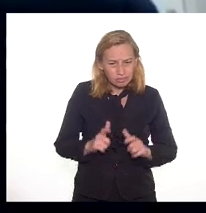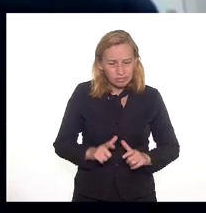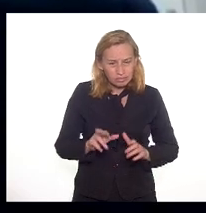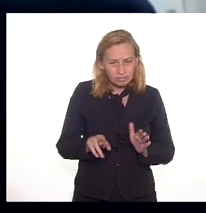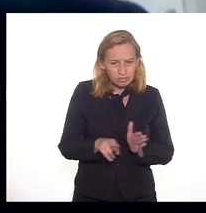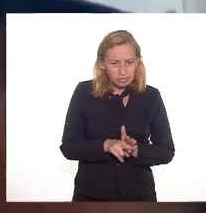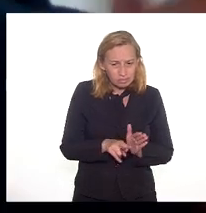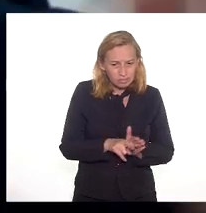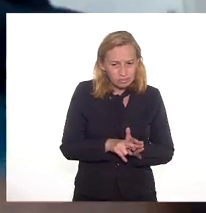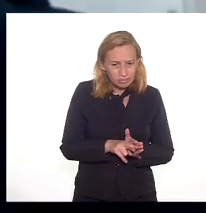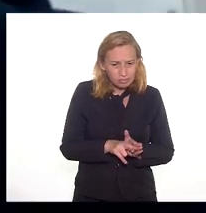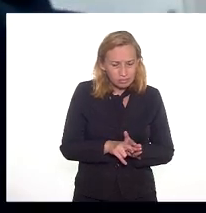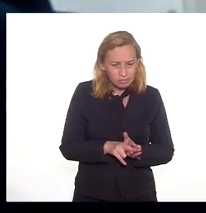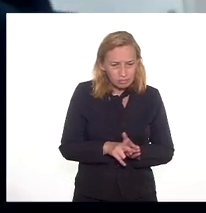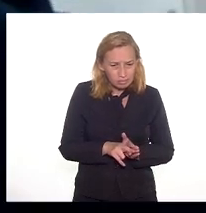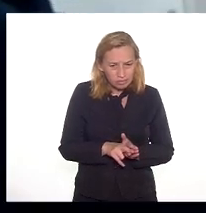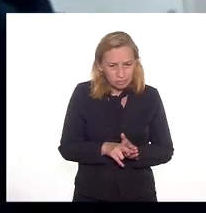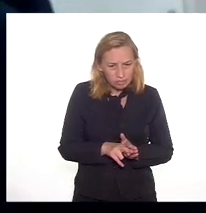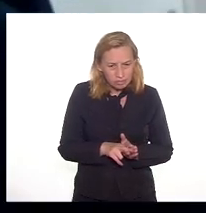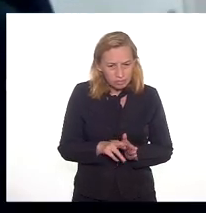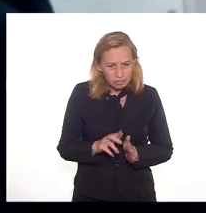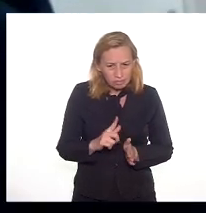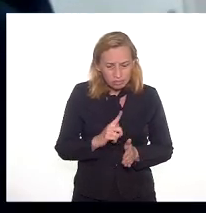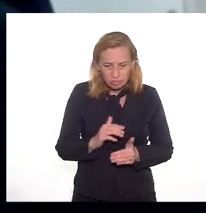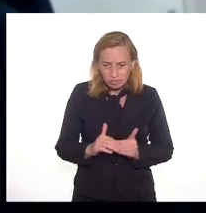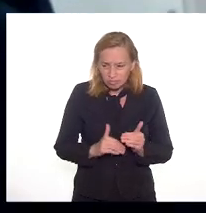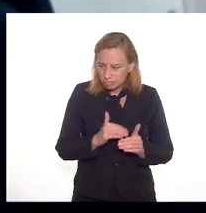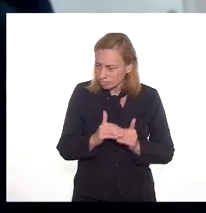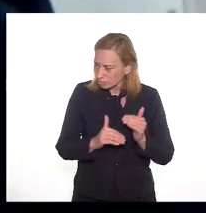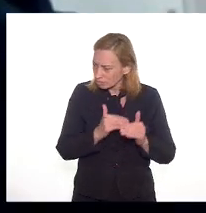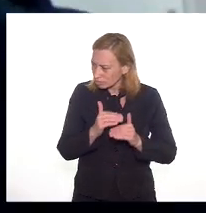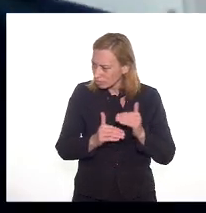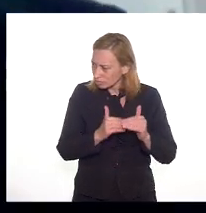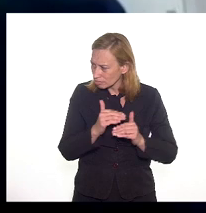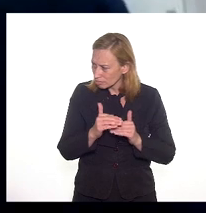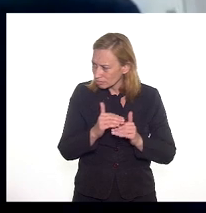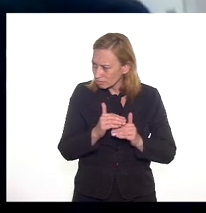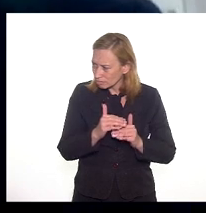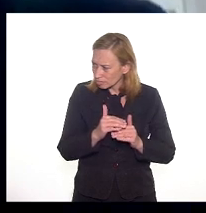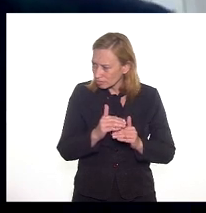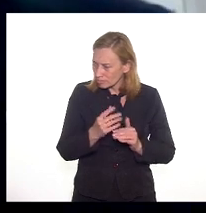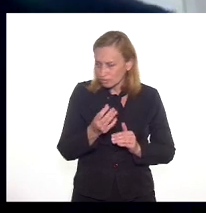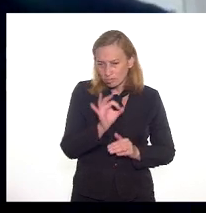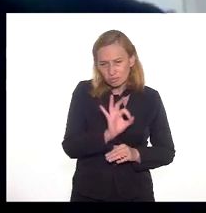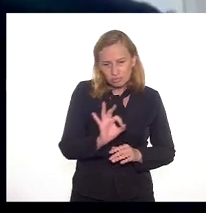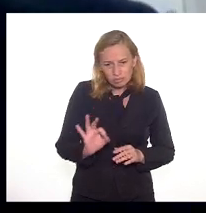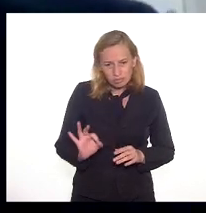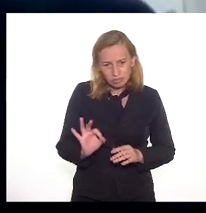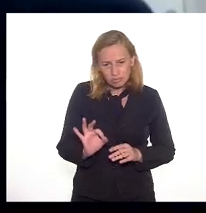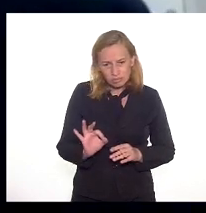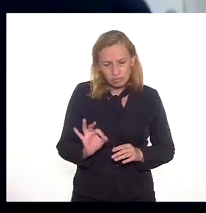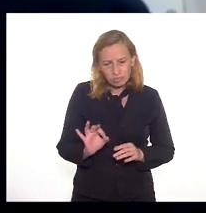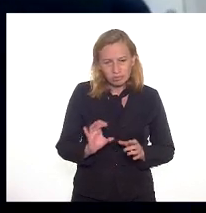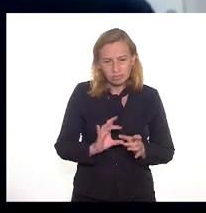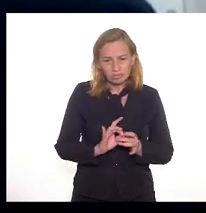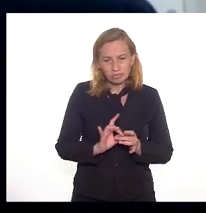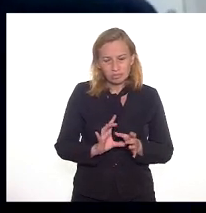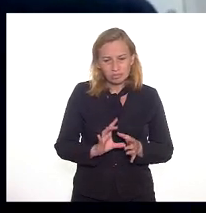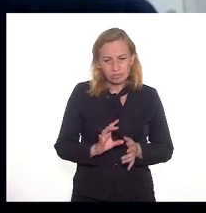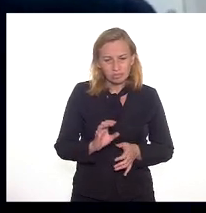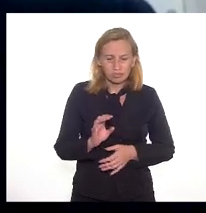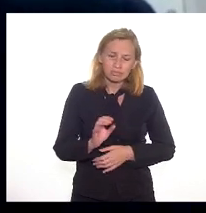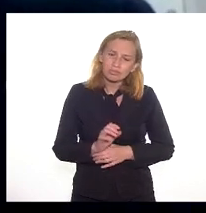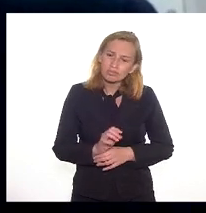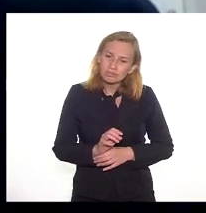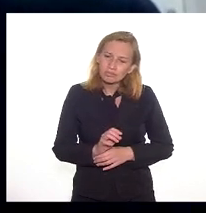resolução, vamos dizer assim, a moeda de troca para esse processo de migração para novos percentuais foi abrir mão dos waivers. Então, a gente